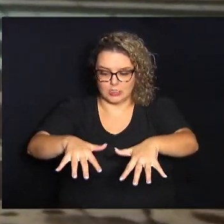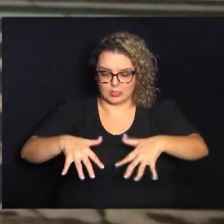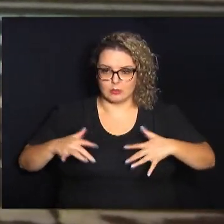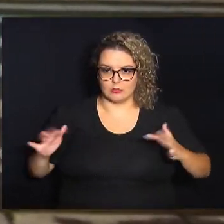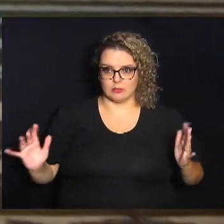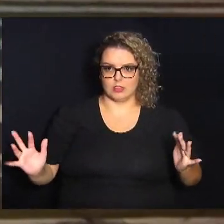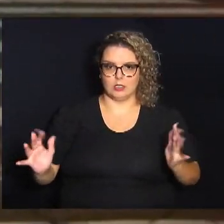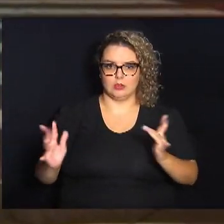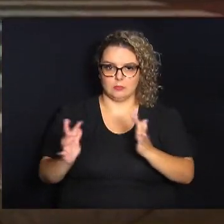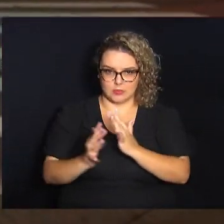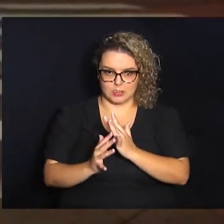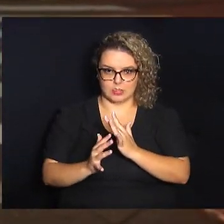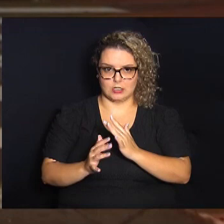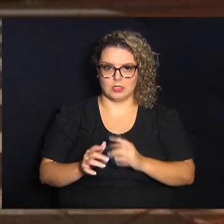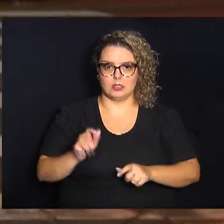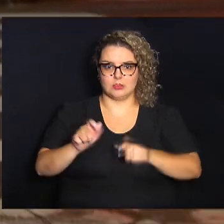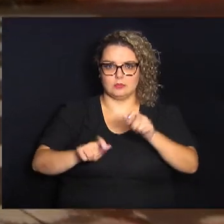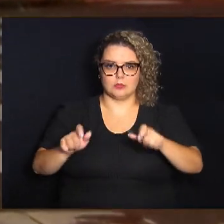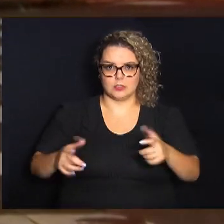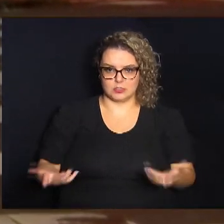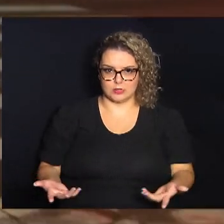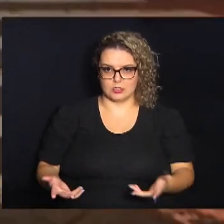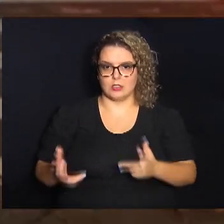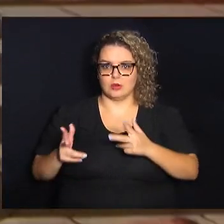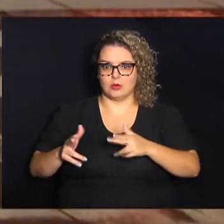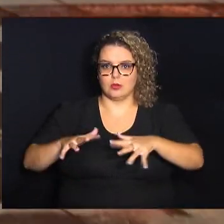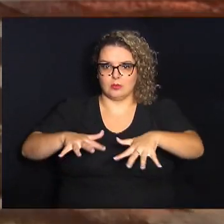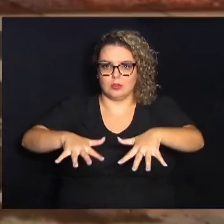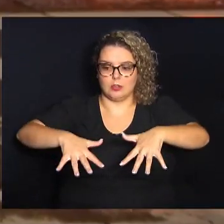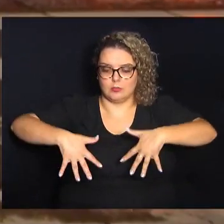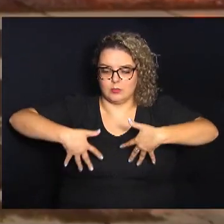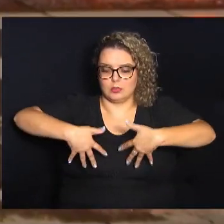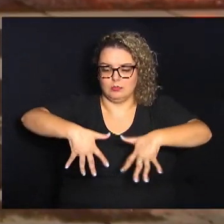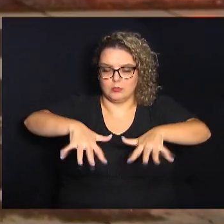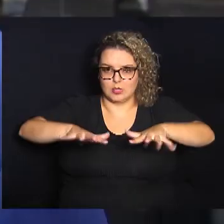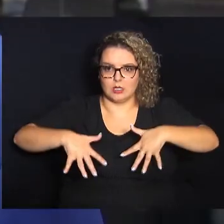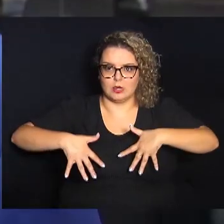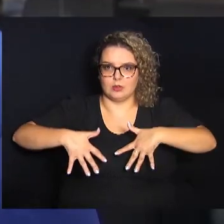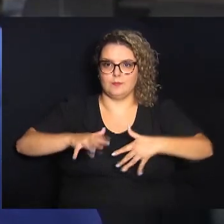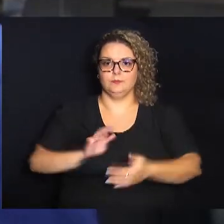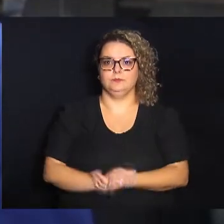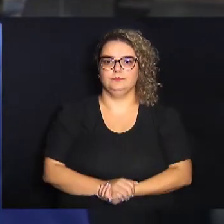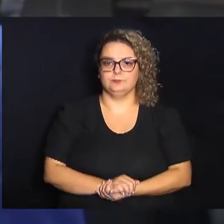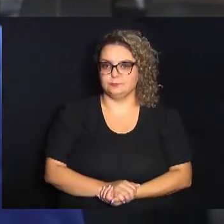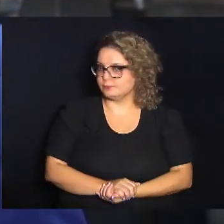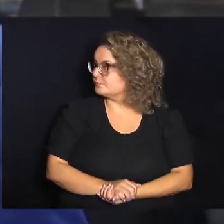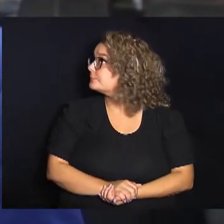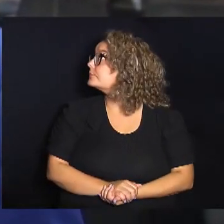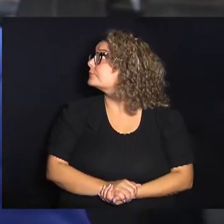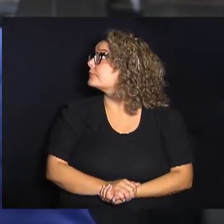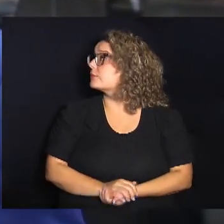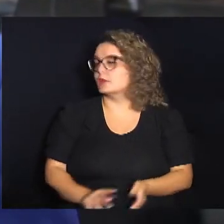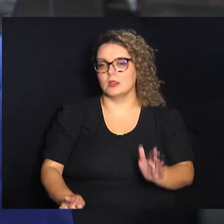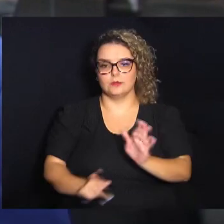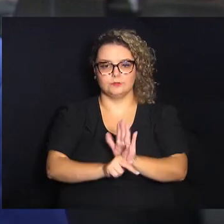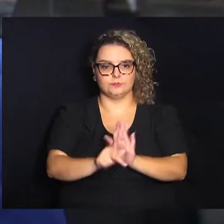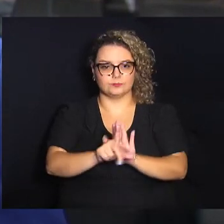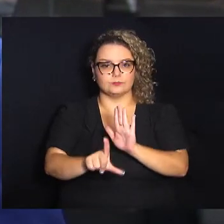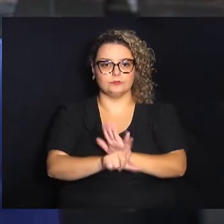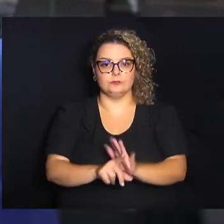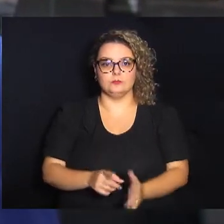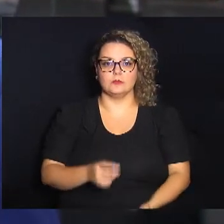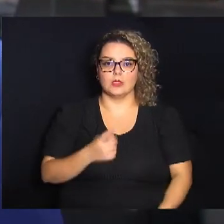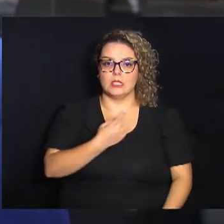à travessia de pedestres com faixas pintadas ou demarcadas. Esse projeto de lei é para poder trazer 100%